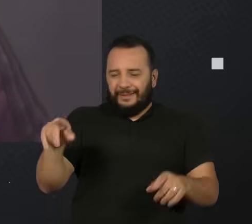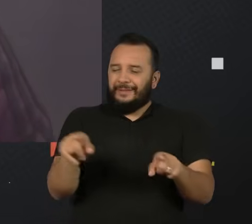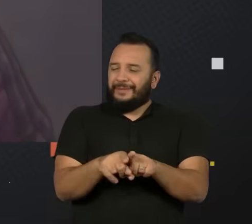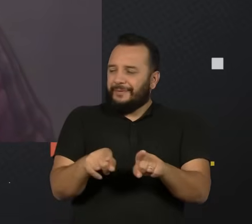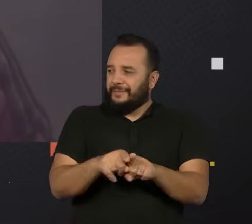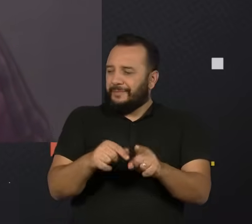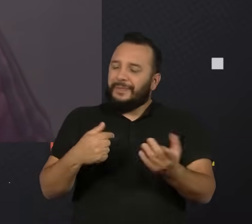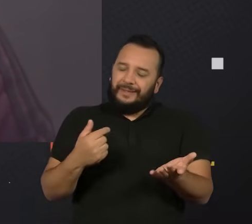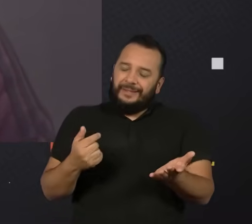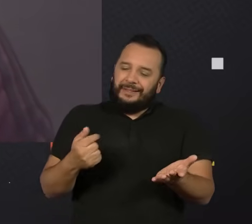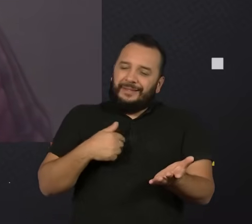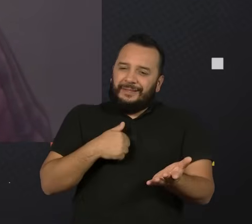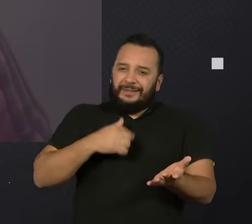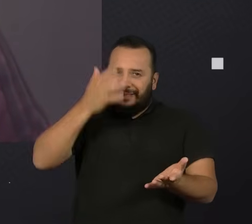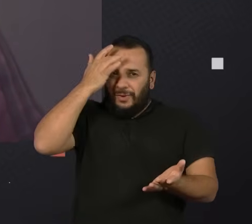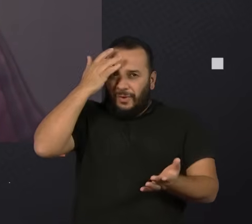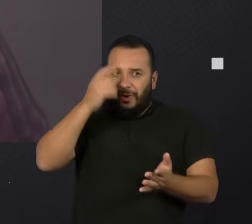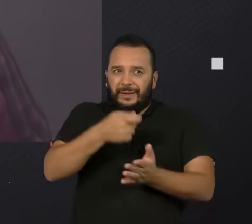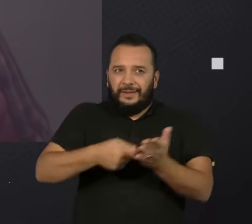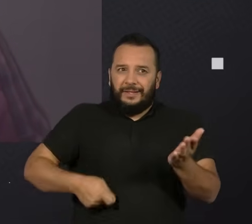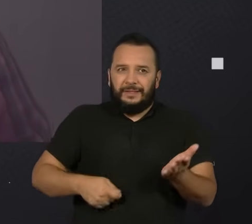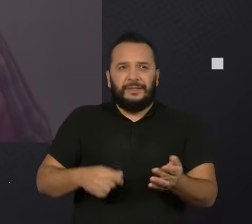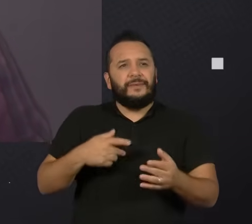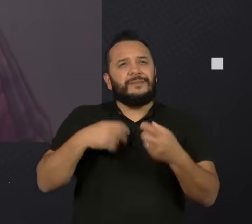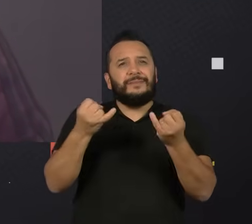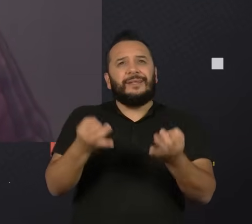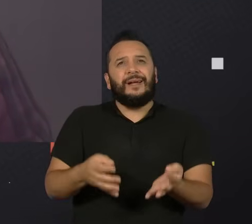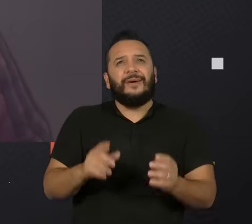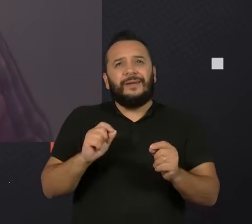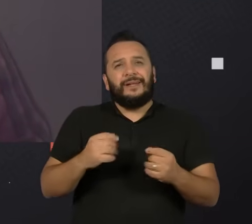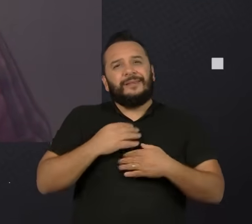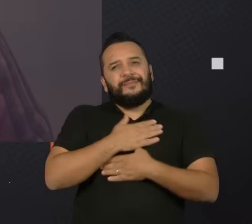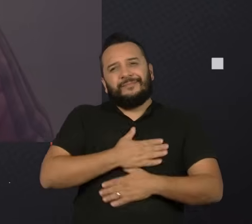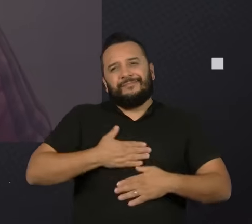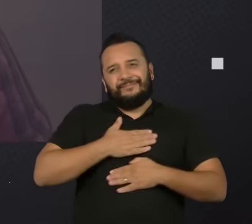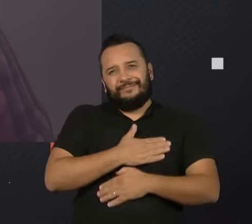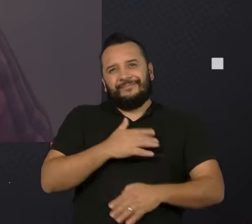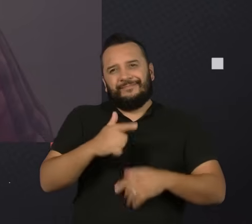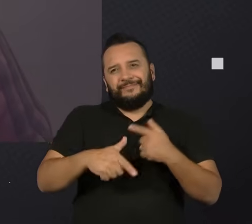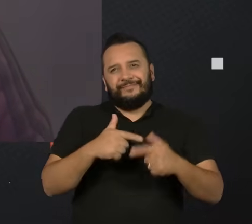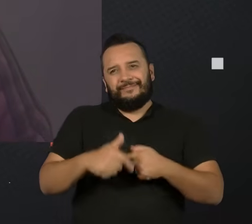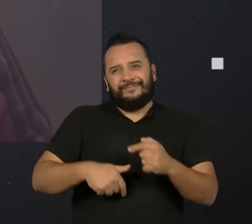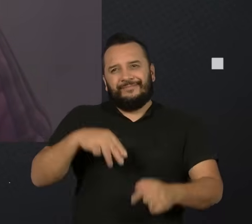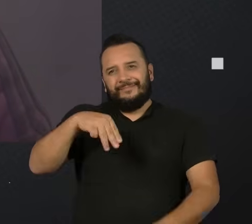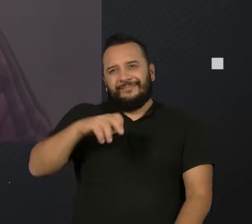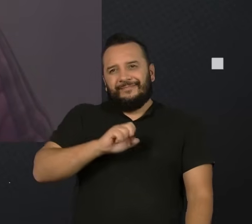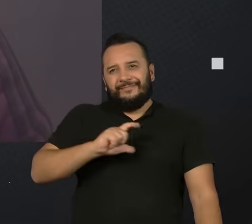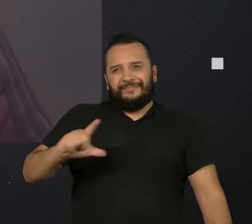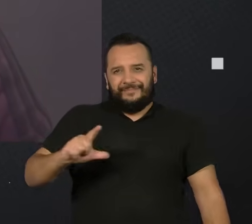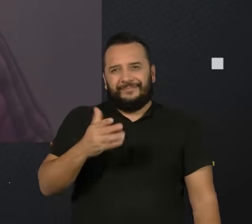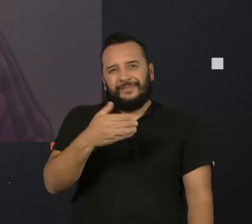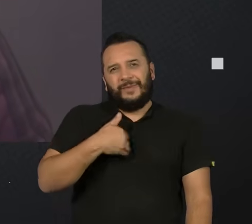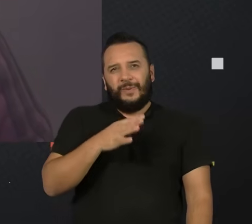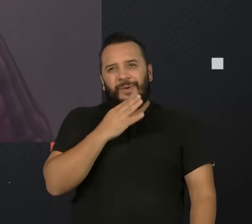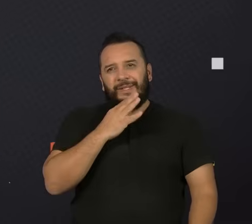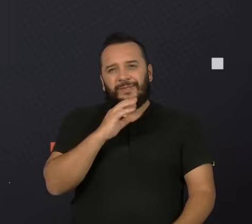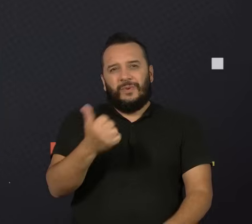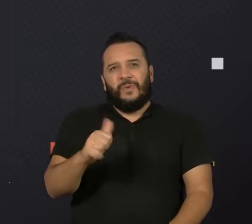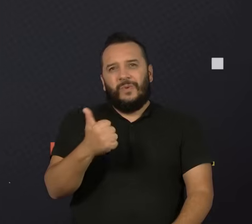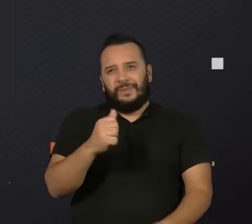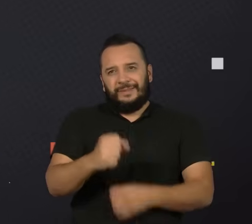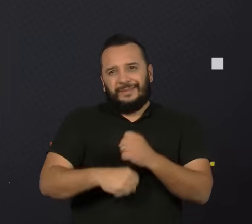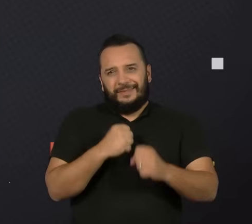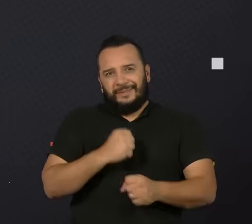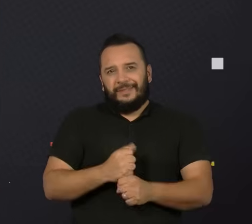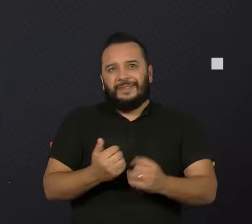que de Mel Lisboa? É um prazer trabalhar com a Mel. Eu conheço a Mel há 11 anos, que